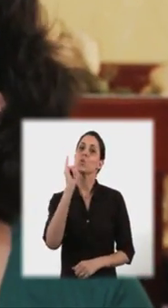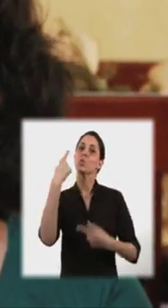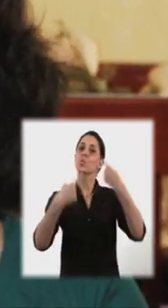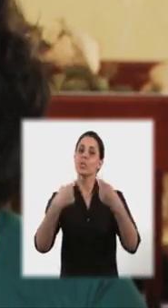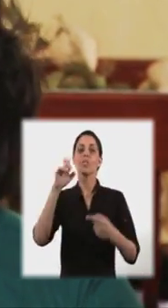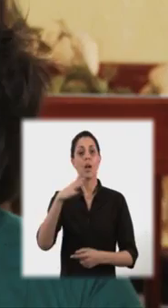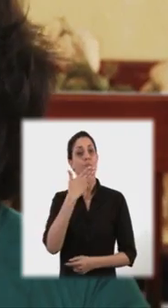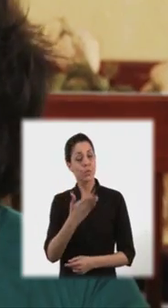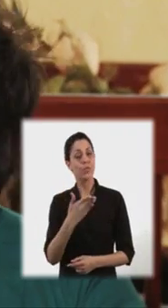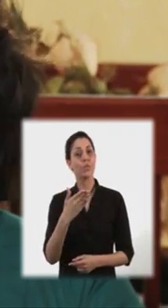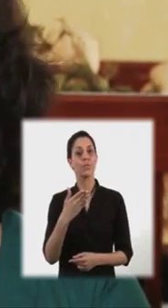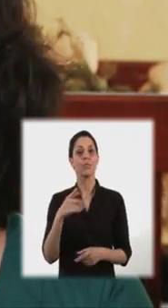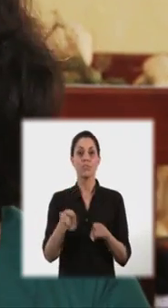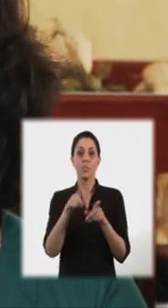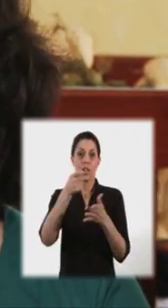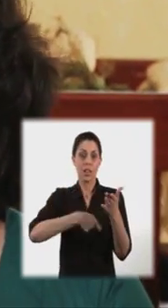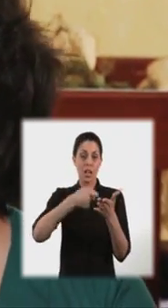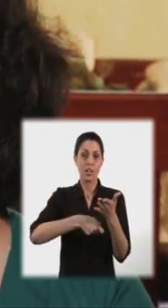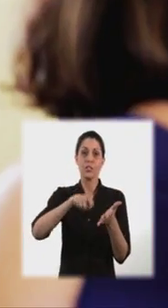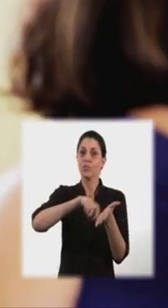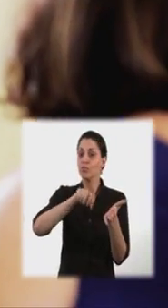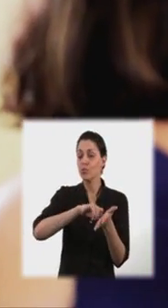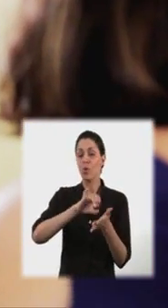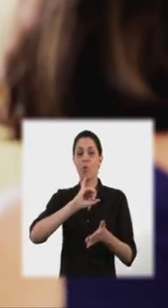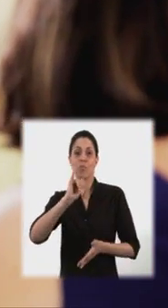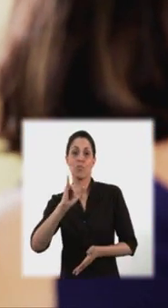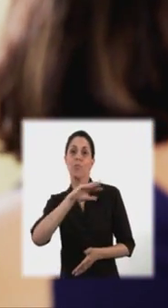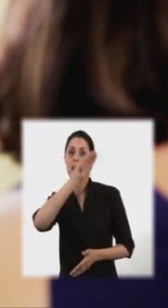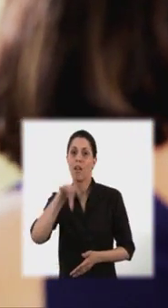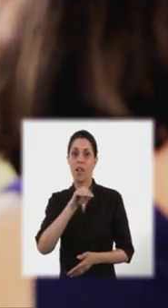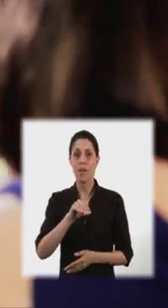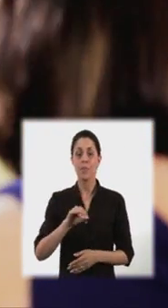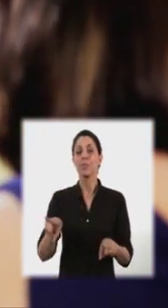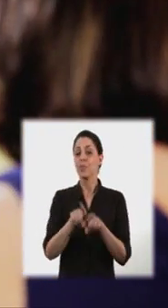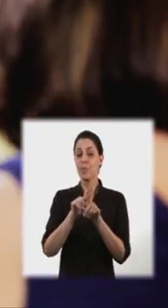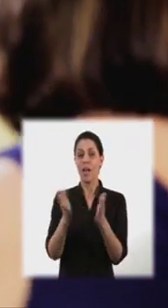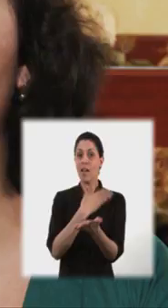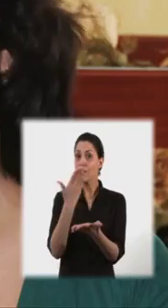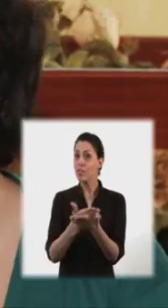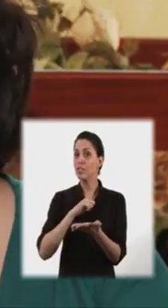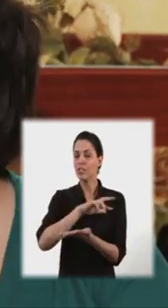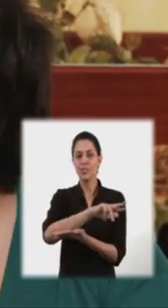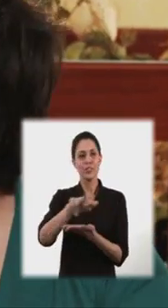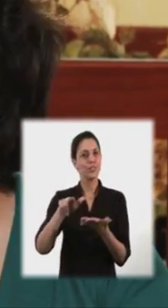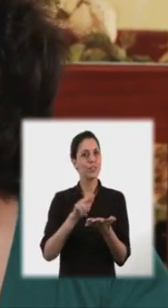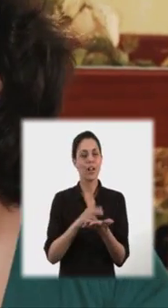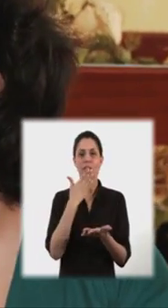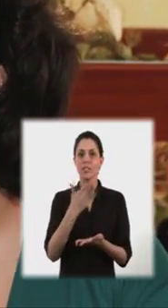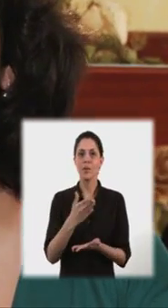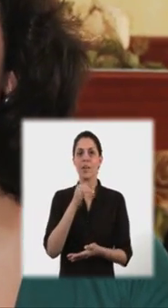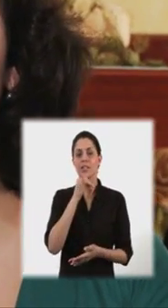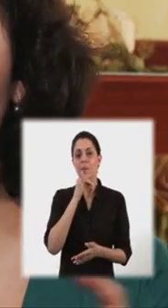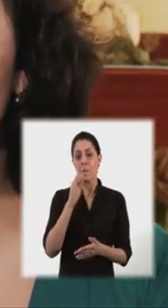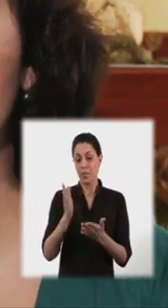como as revistas trazem uma diversidade de gêneros. Lá numa revista você pode ter um artigo de opinião, pode ter um anúncio